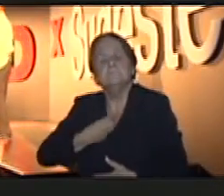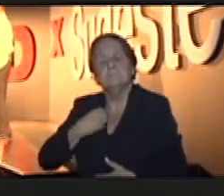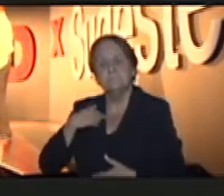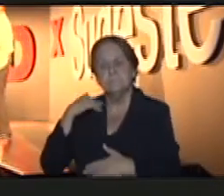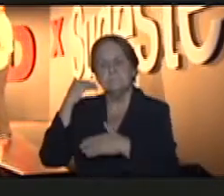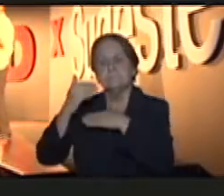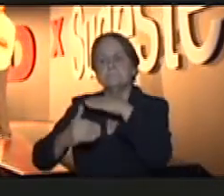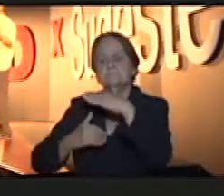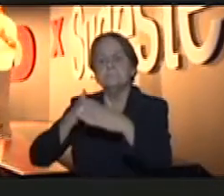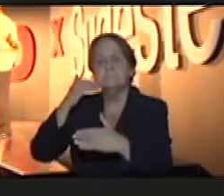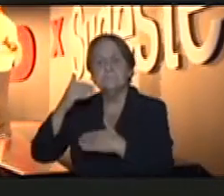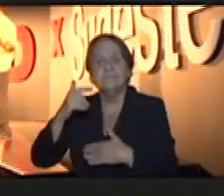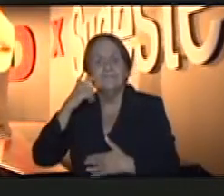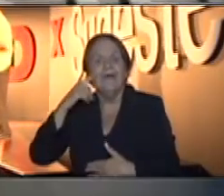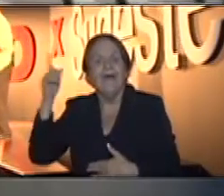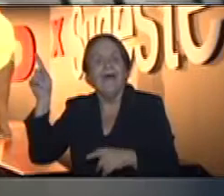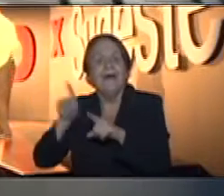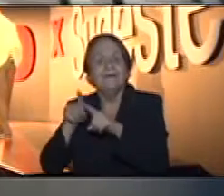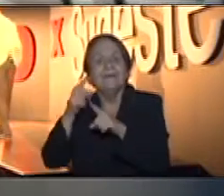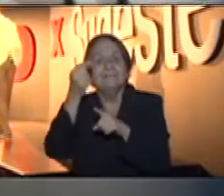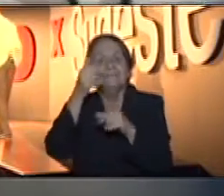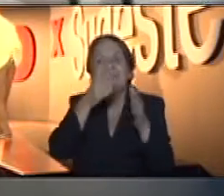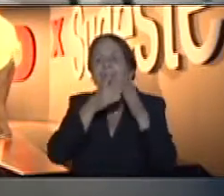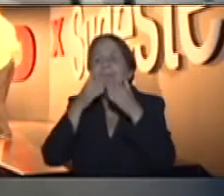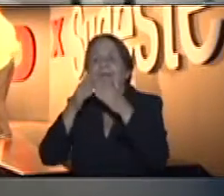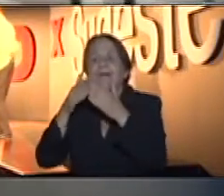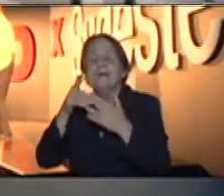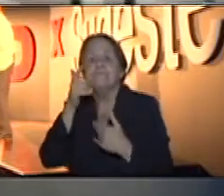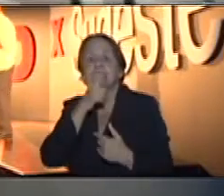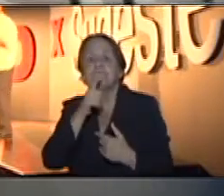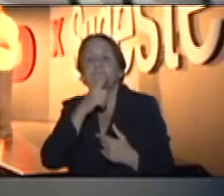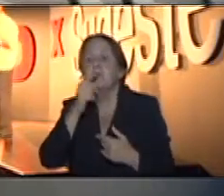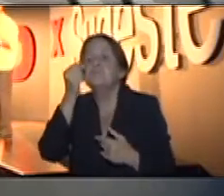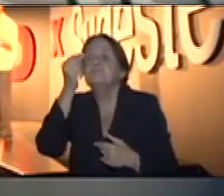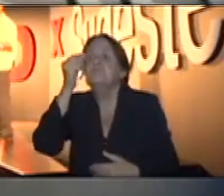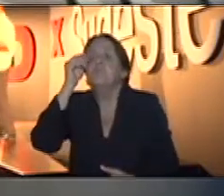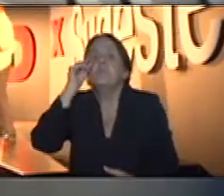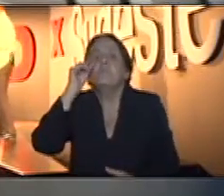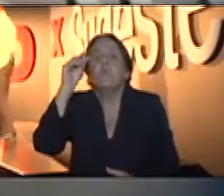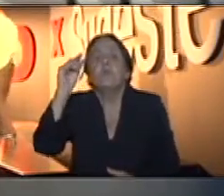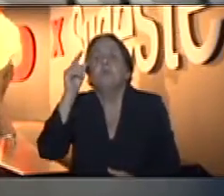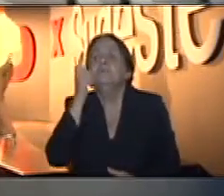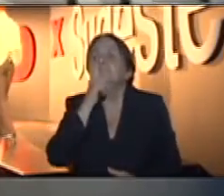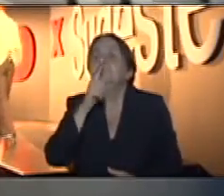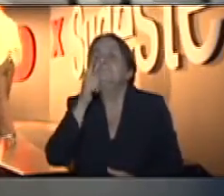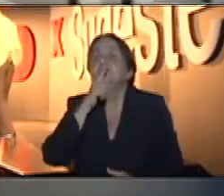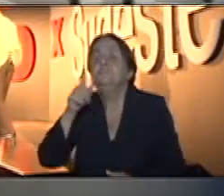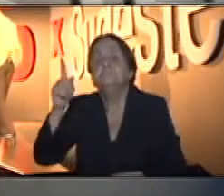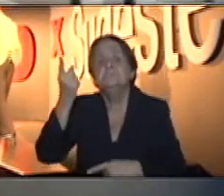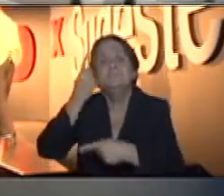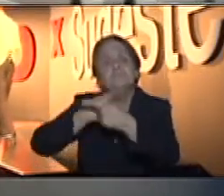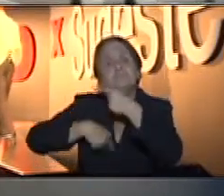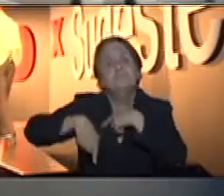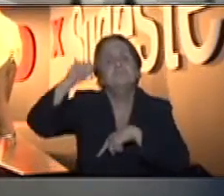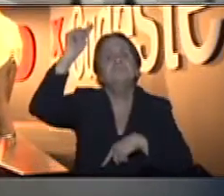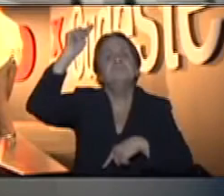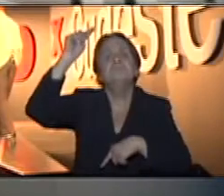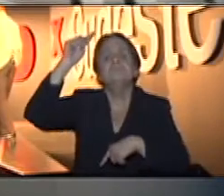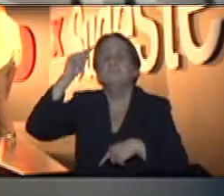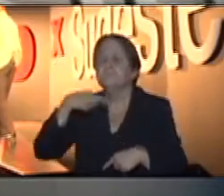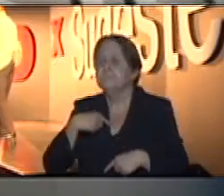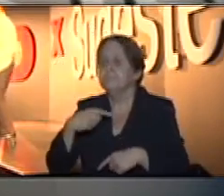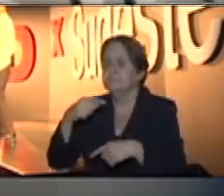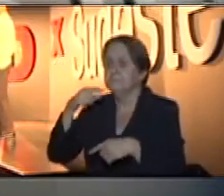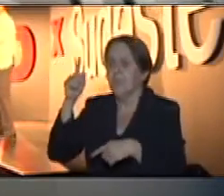microcréditos tão sonhados e não precisa tanto dinheiro tão pouco dinheiro ou então tanta boa vontade sem